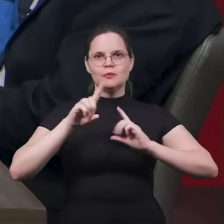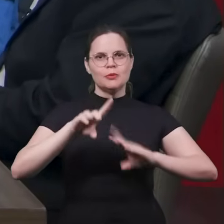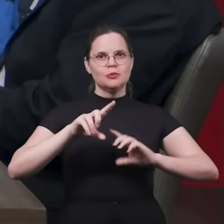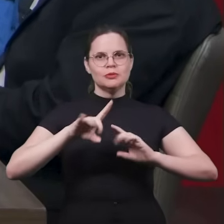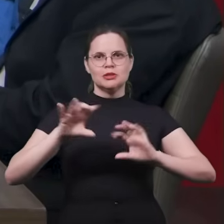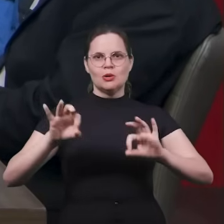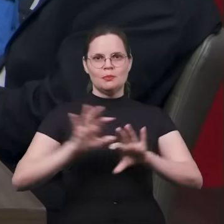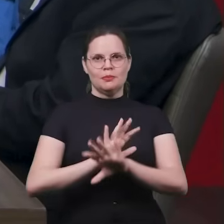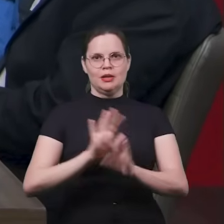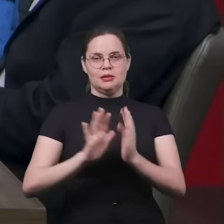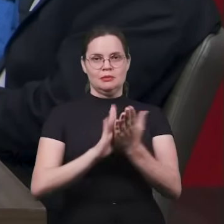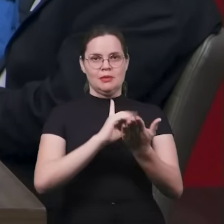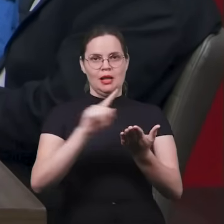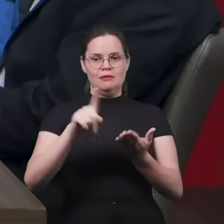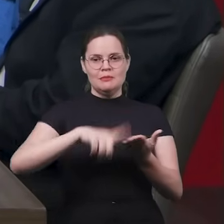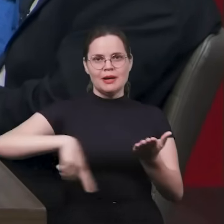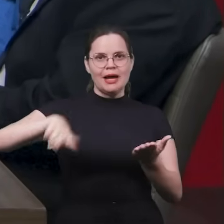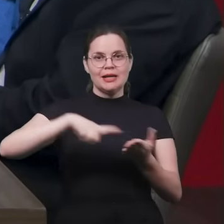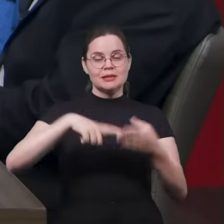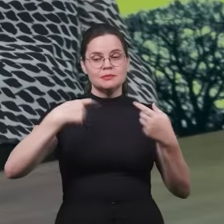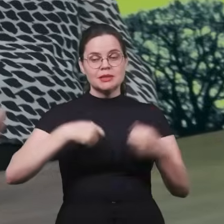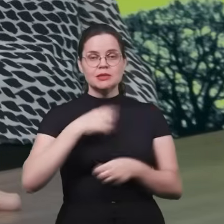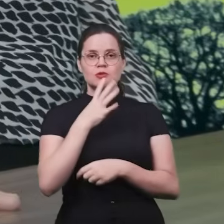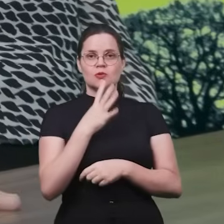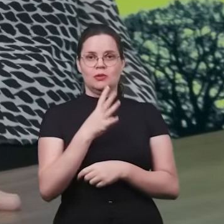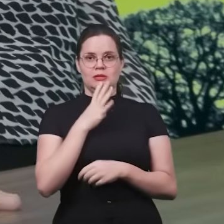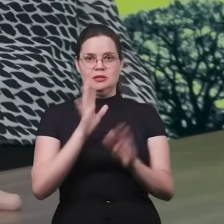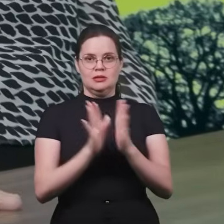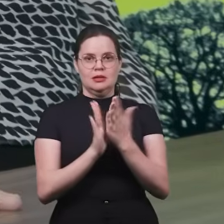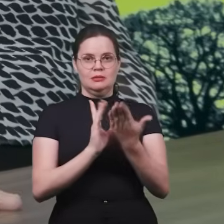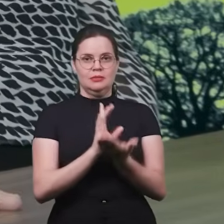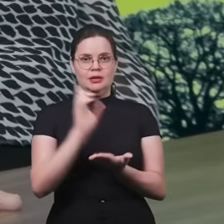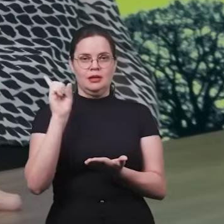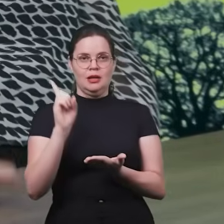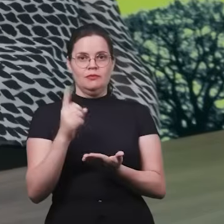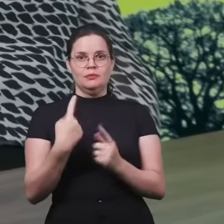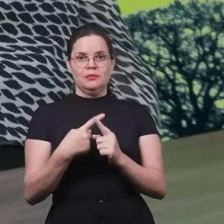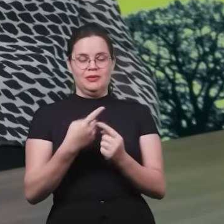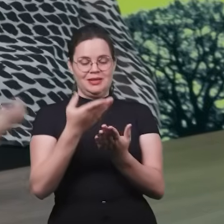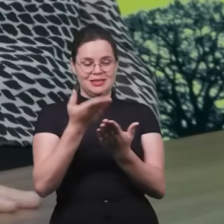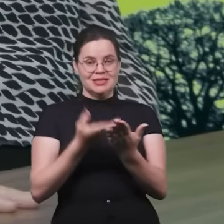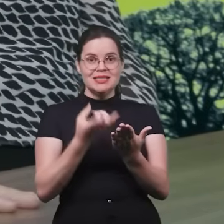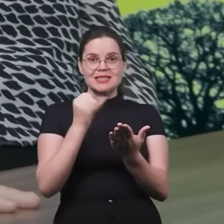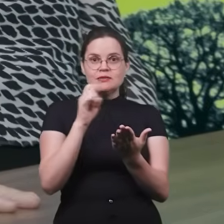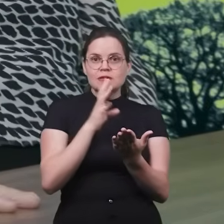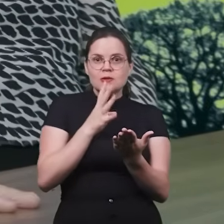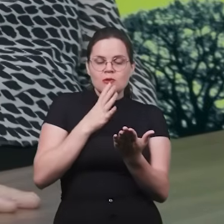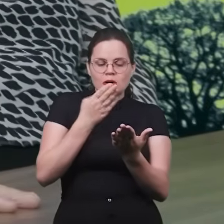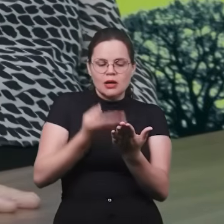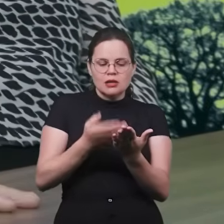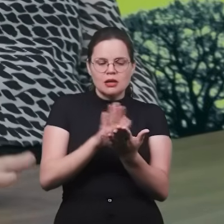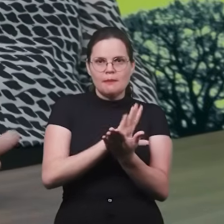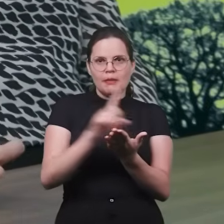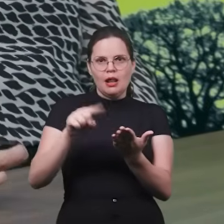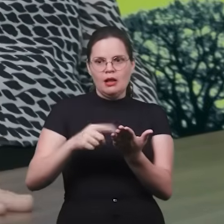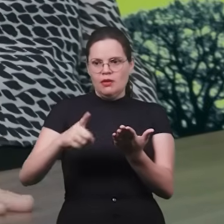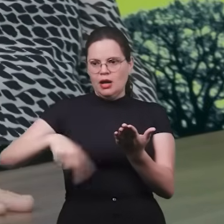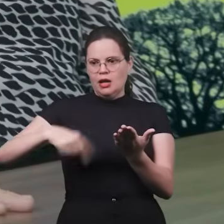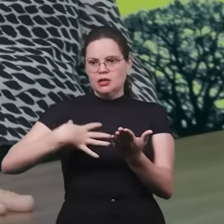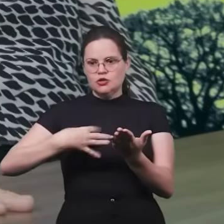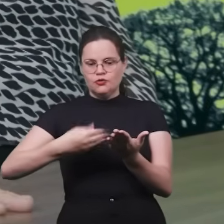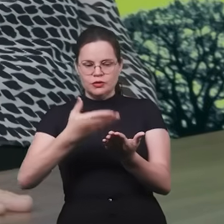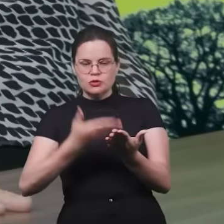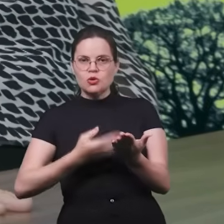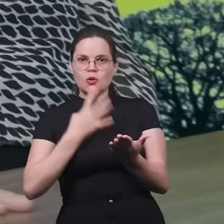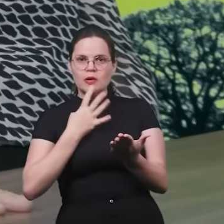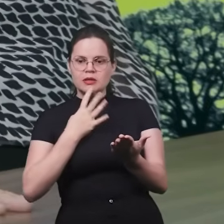a palavra do Senhor, levá-los a conhecer a palavra, o conhecimento da palavra já vai fazer com que eles